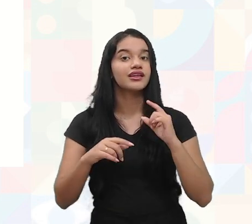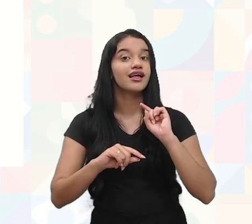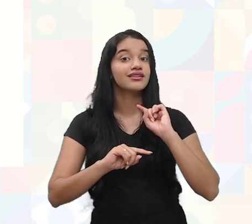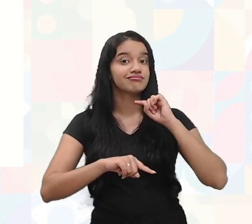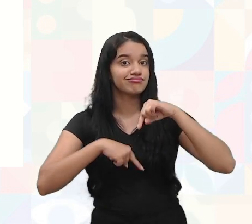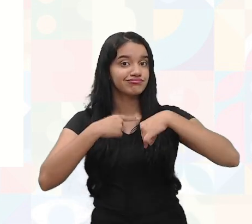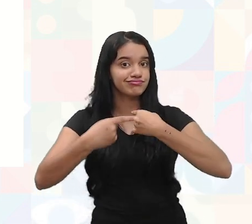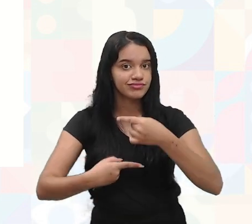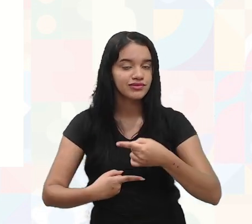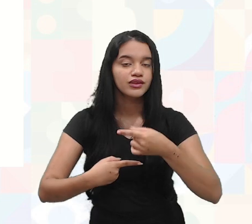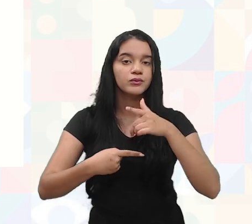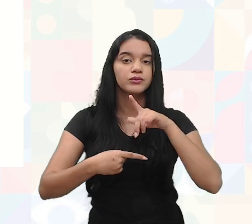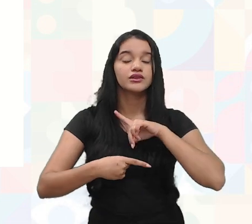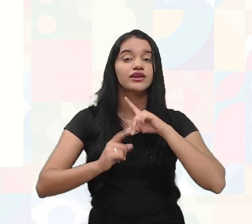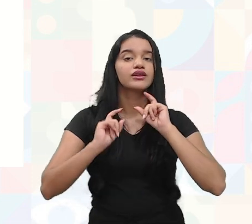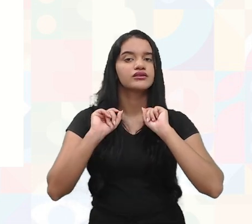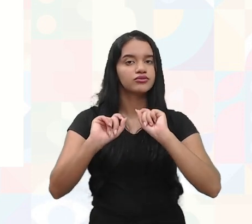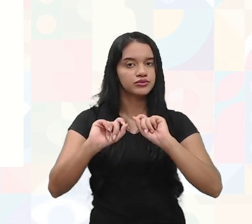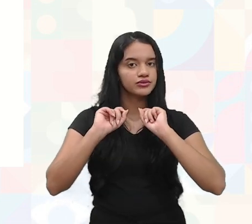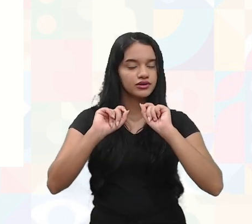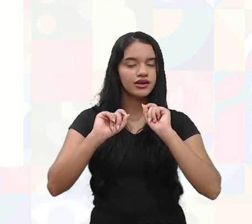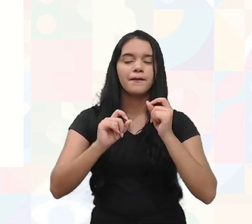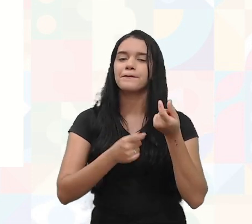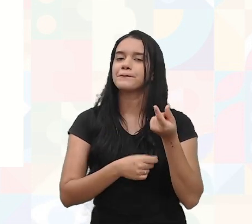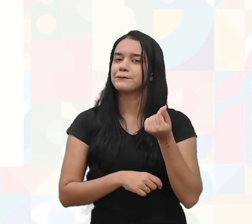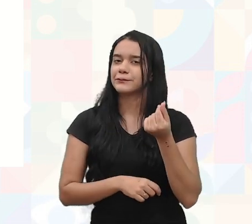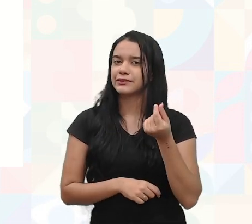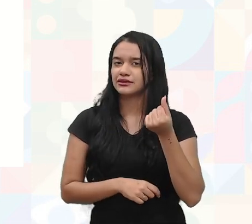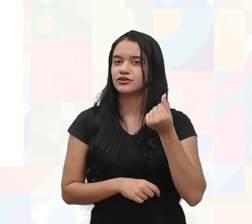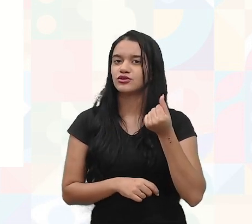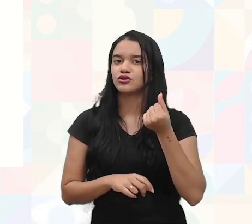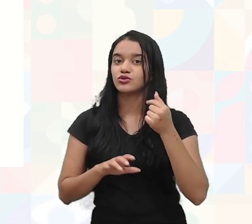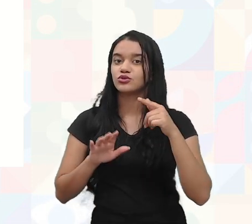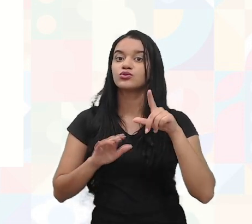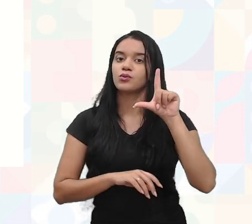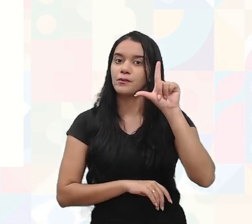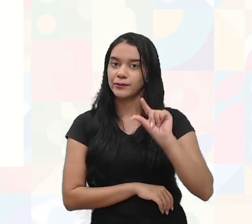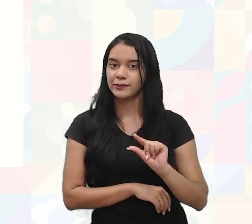consequentemente, ele vai ter que ter preços menos elevados,